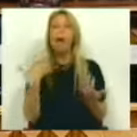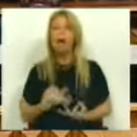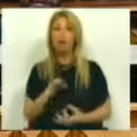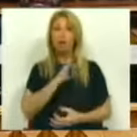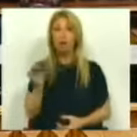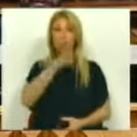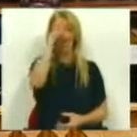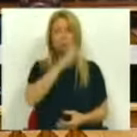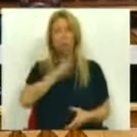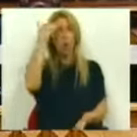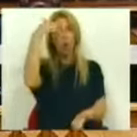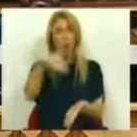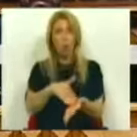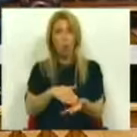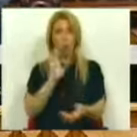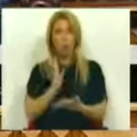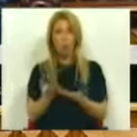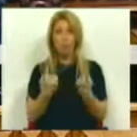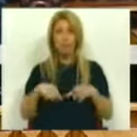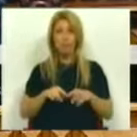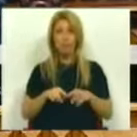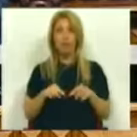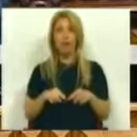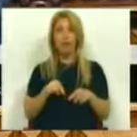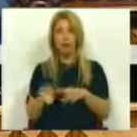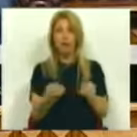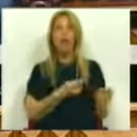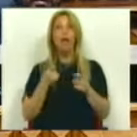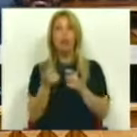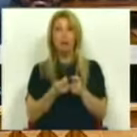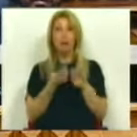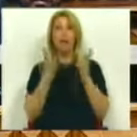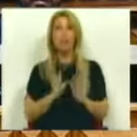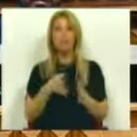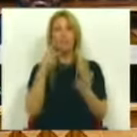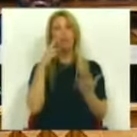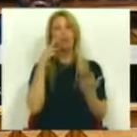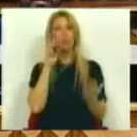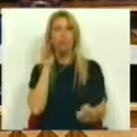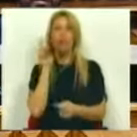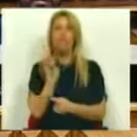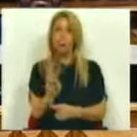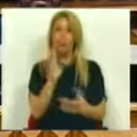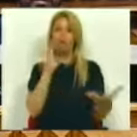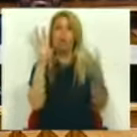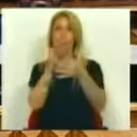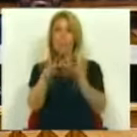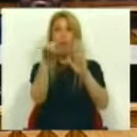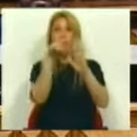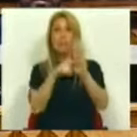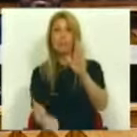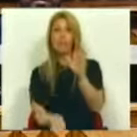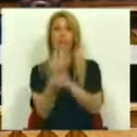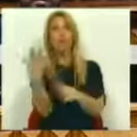desta última cimeira que aqui trouxe a debate têm de ser lidas à luz destes princípios fundadores da